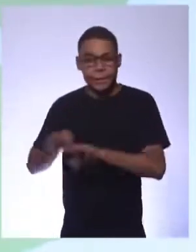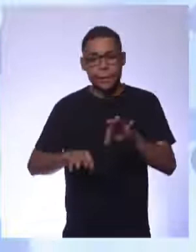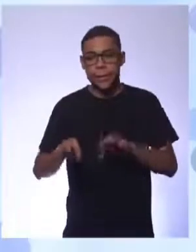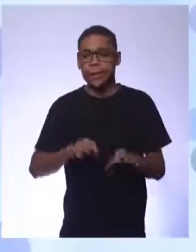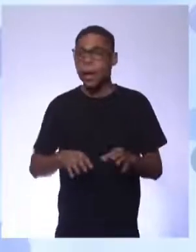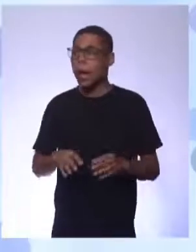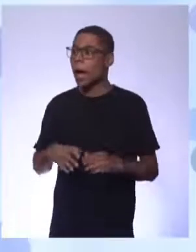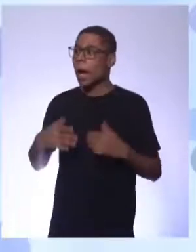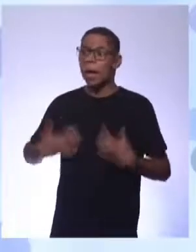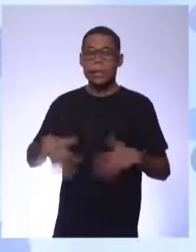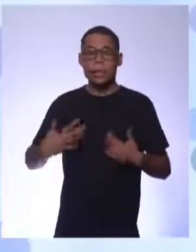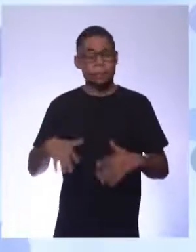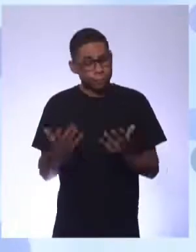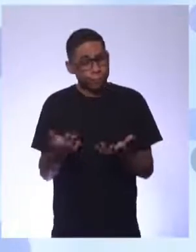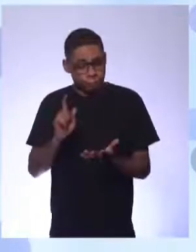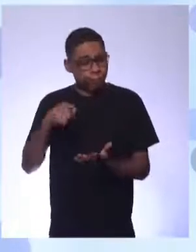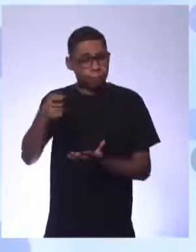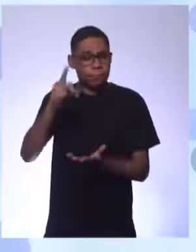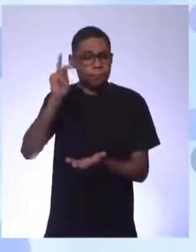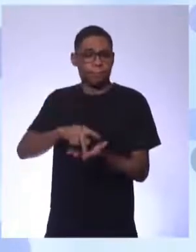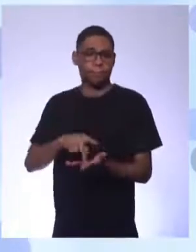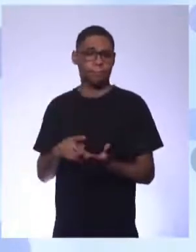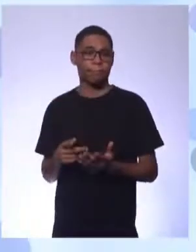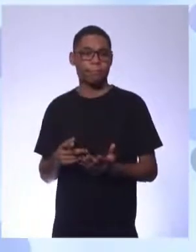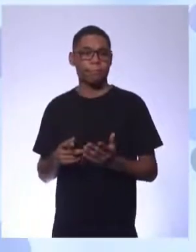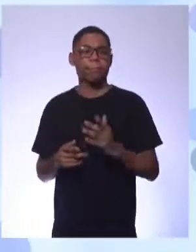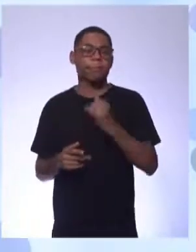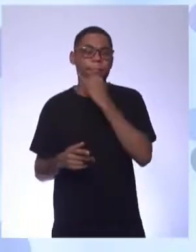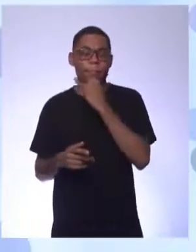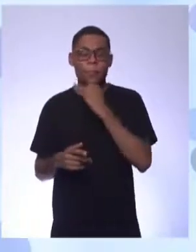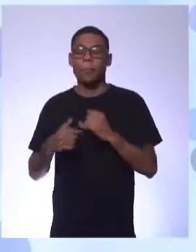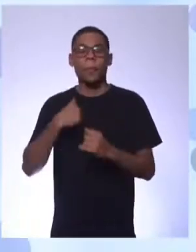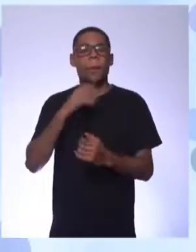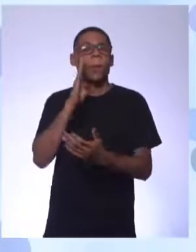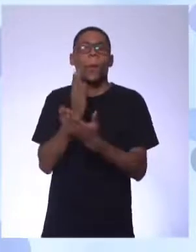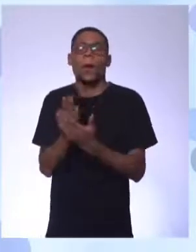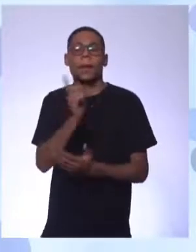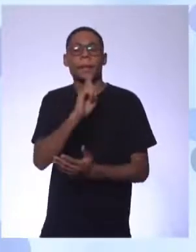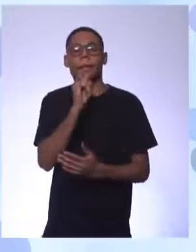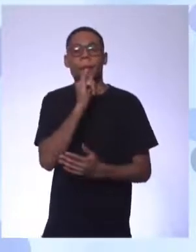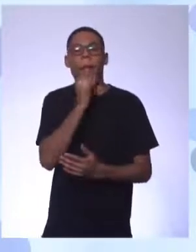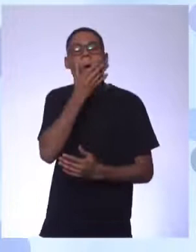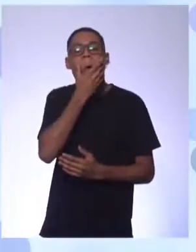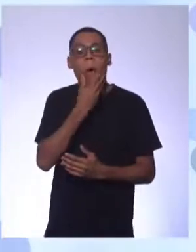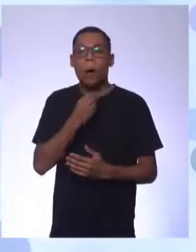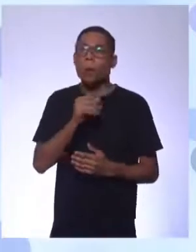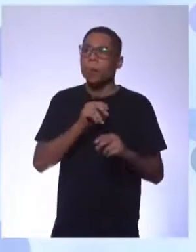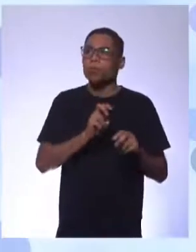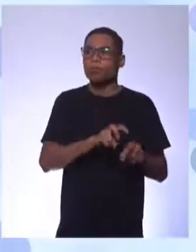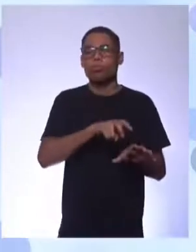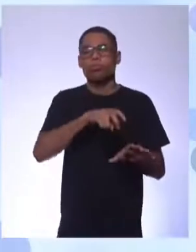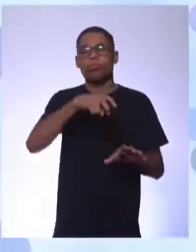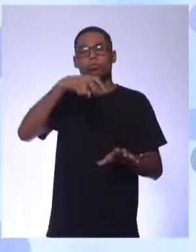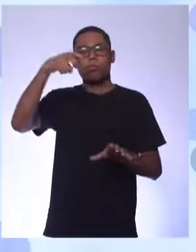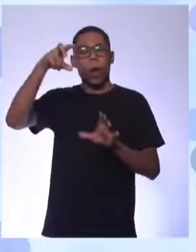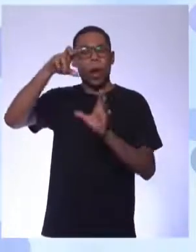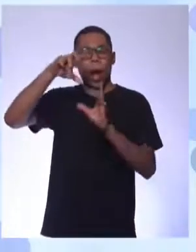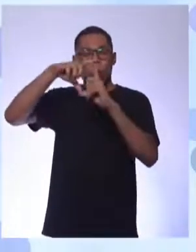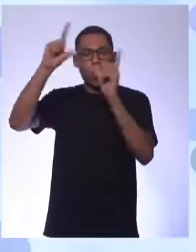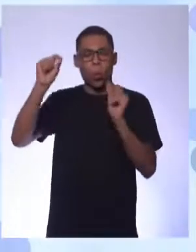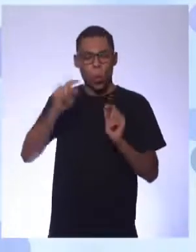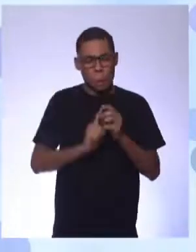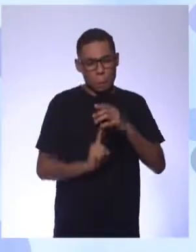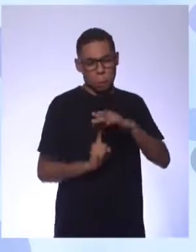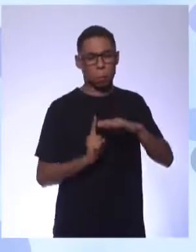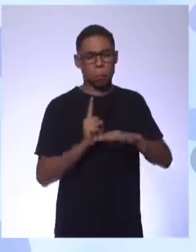Então, são fatos. Então, fatos não questionamos. Por exemplo, eu não acredito que o homem foi à Lua. Gente,